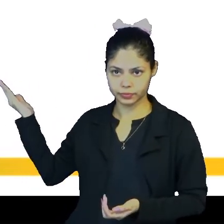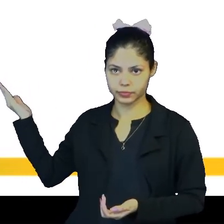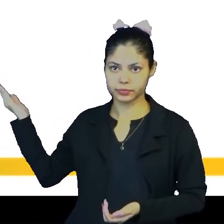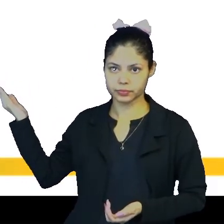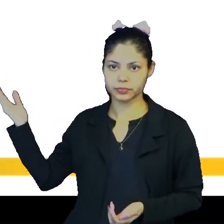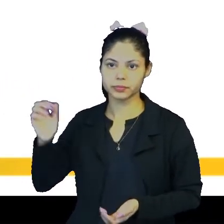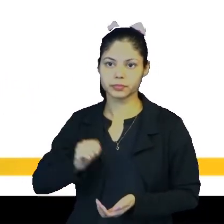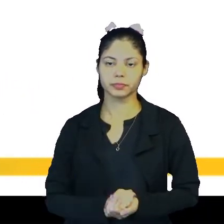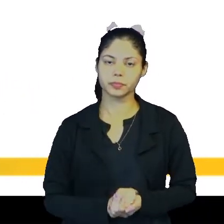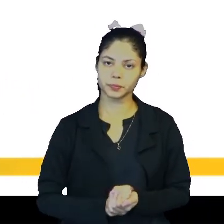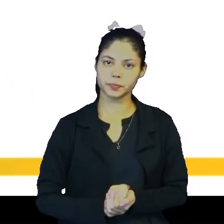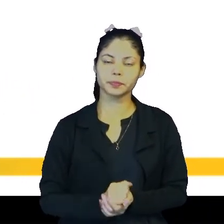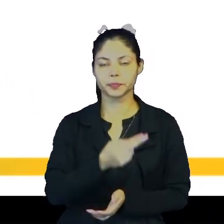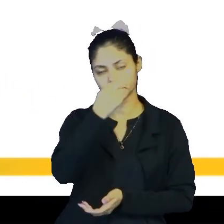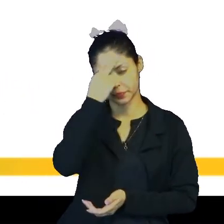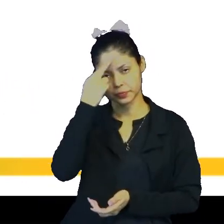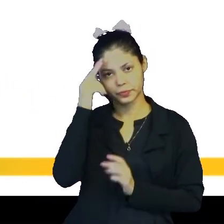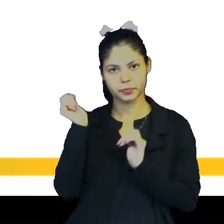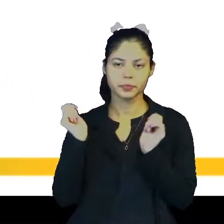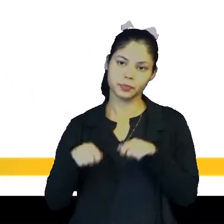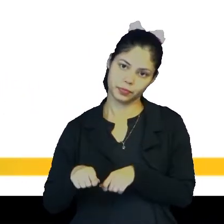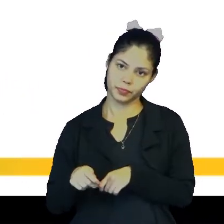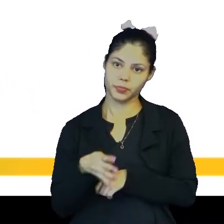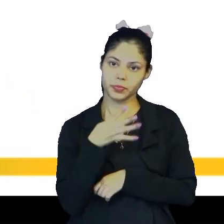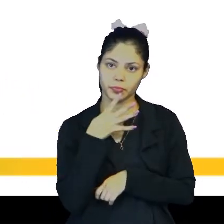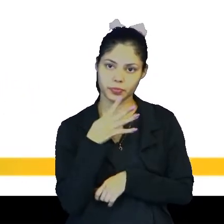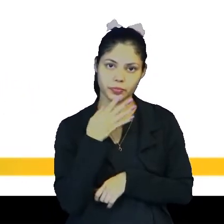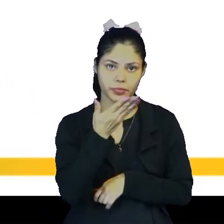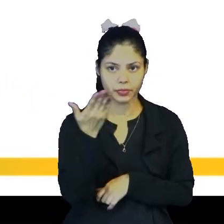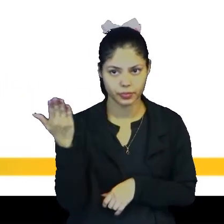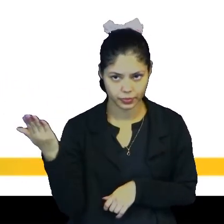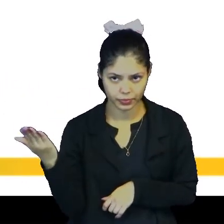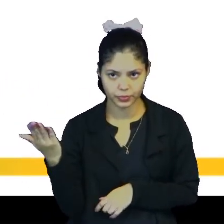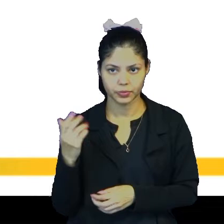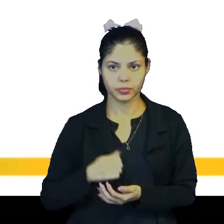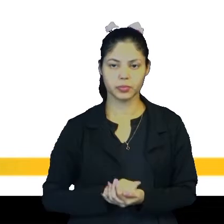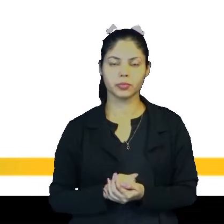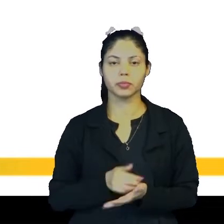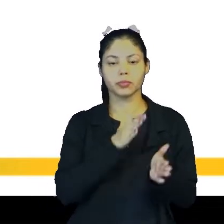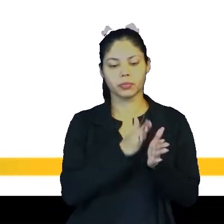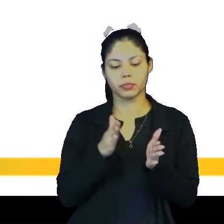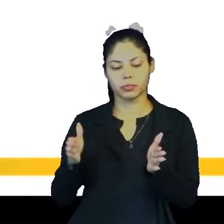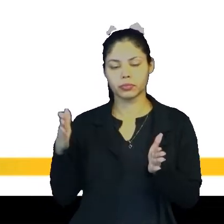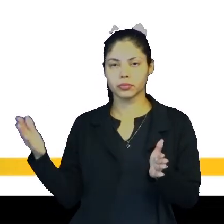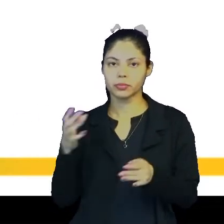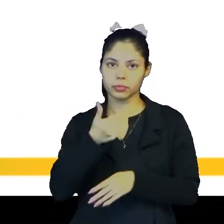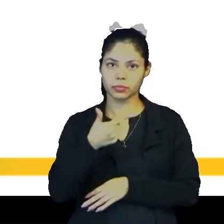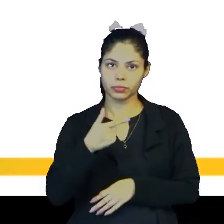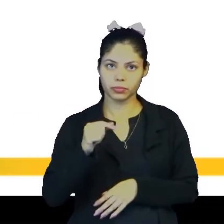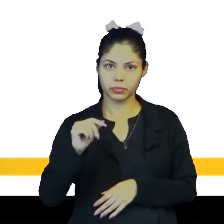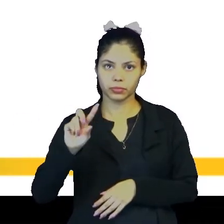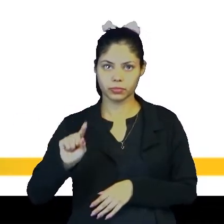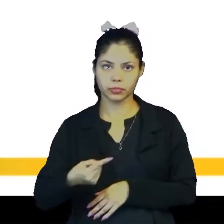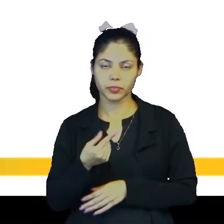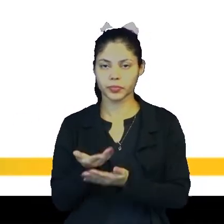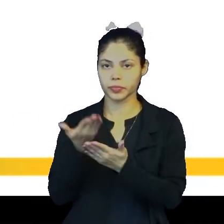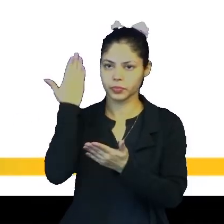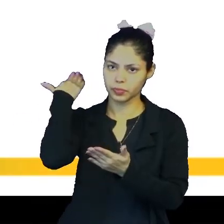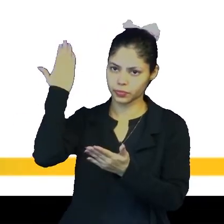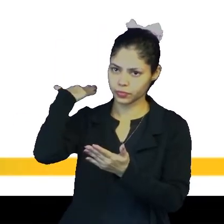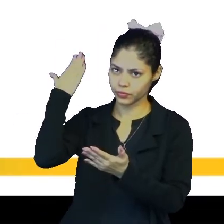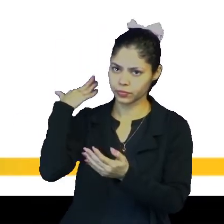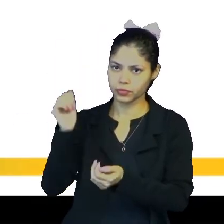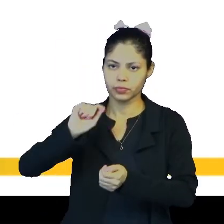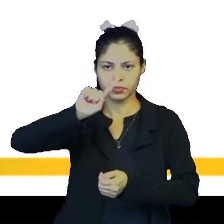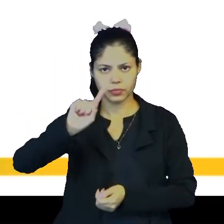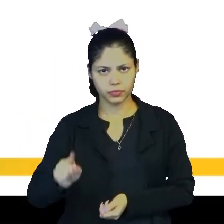Era do Gelo, que é uma história provavelmente muito conhecida por vocês, que se passa cerca de 20 mil anos atrás,